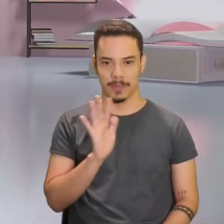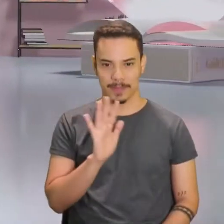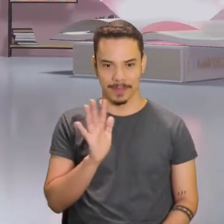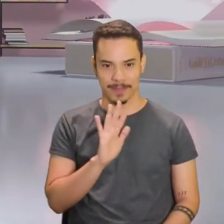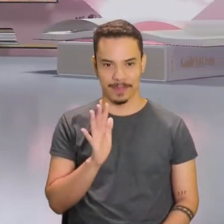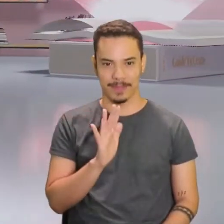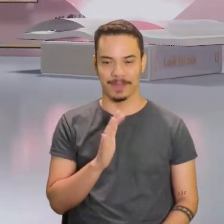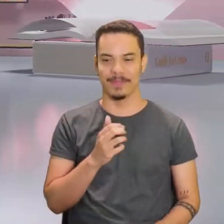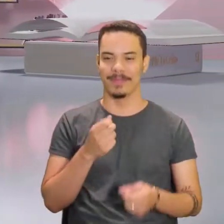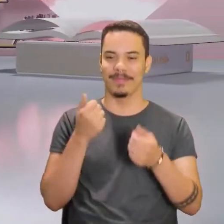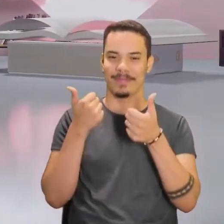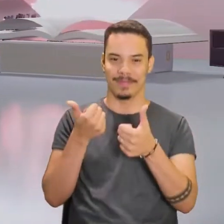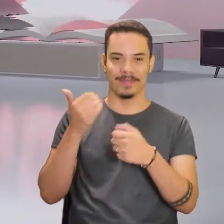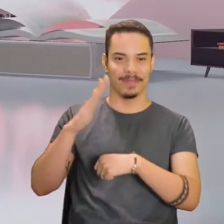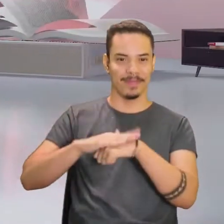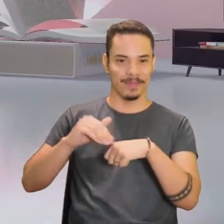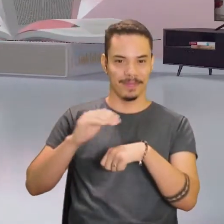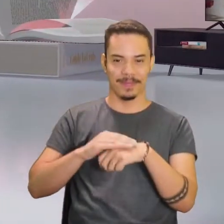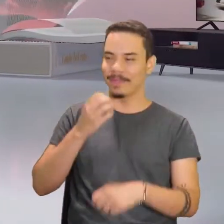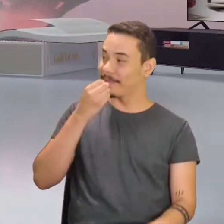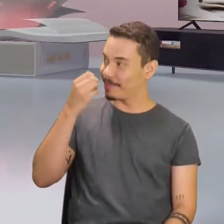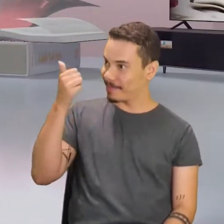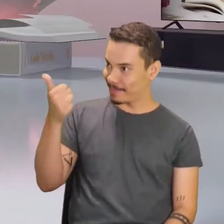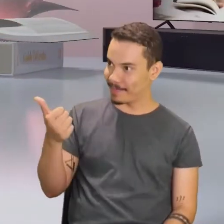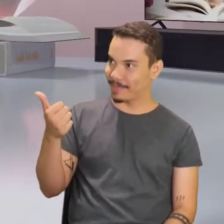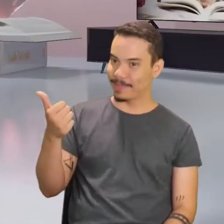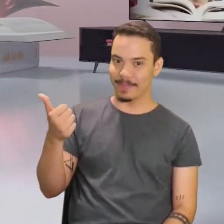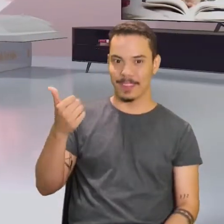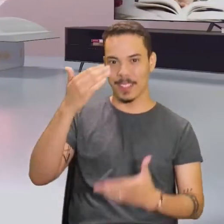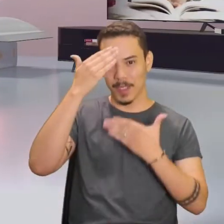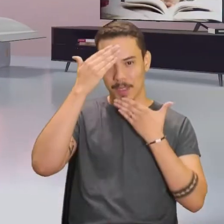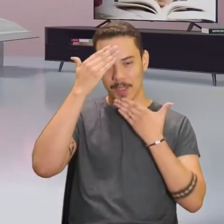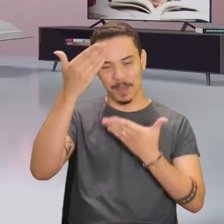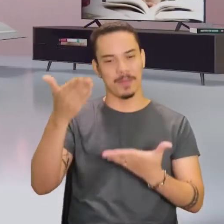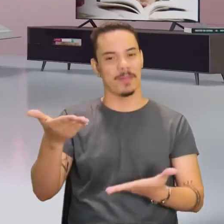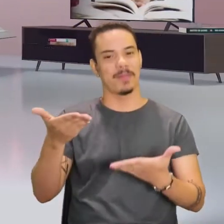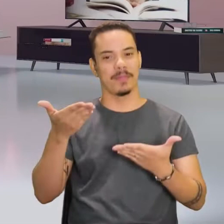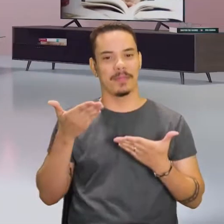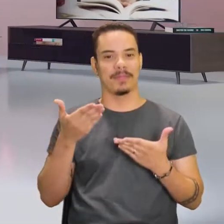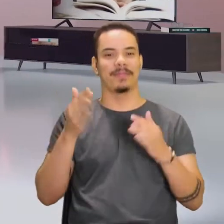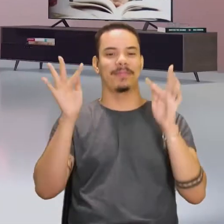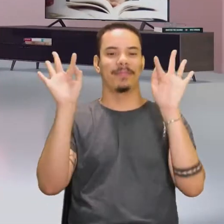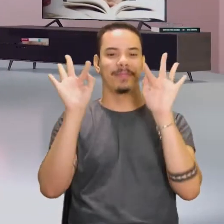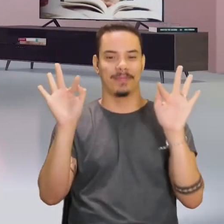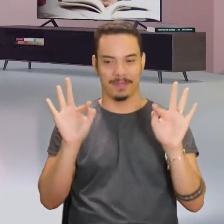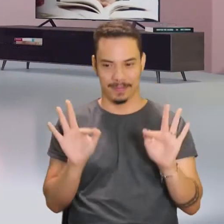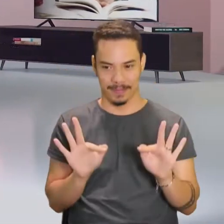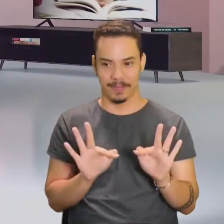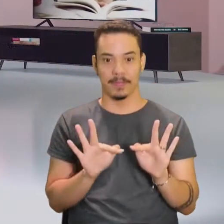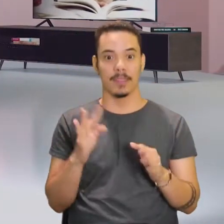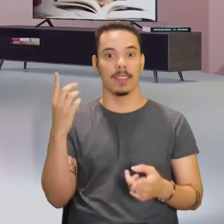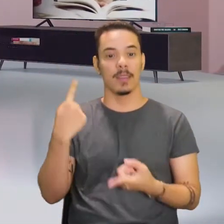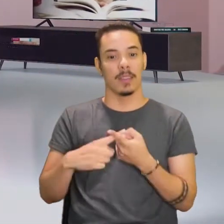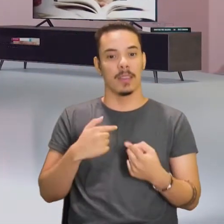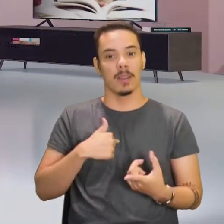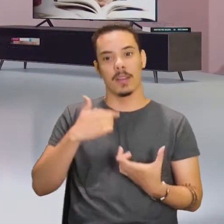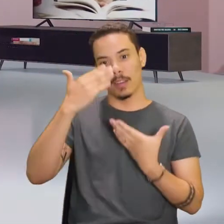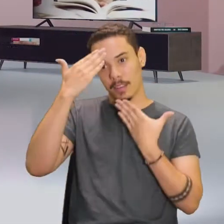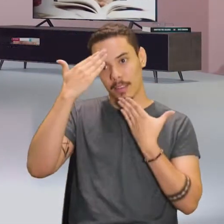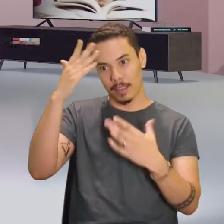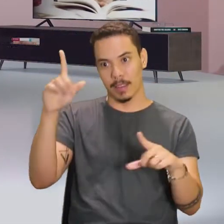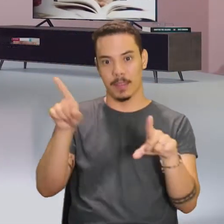E aí, minha querida? Tudo bem? Obrigado pelo convite. Feliz aqui, viu? E eu que agradeço, e os